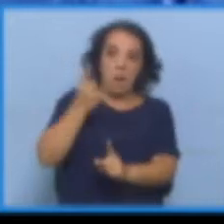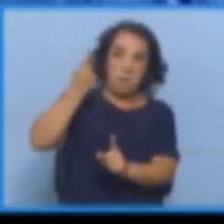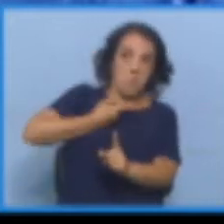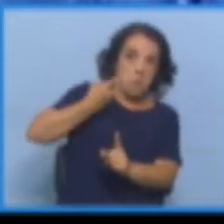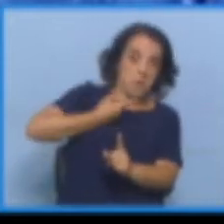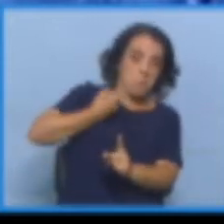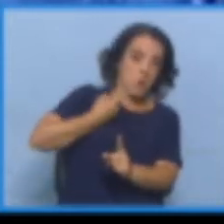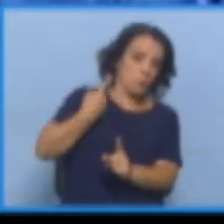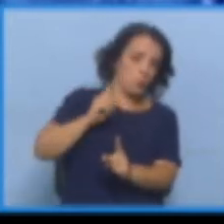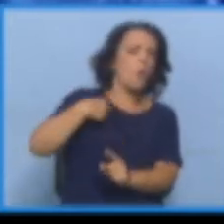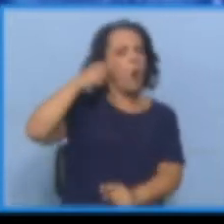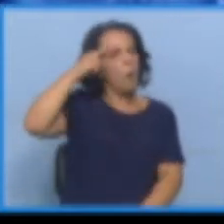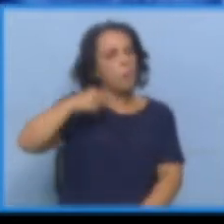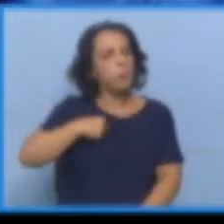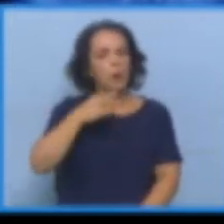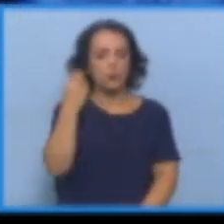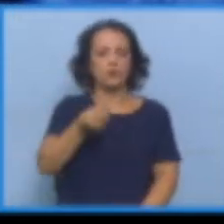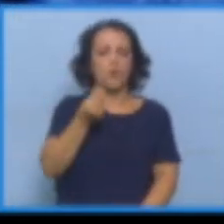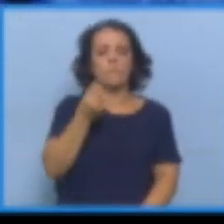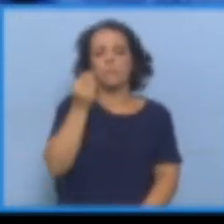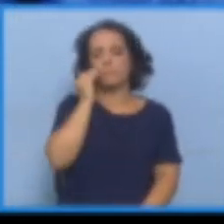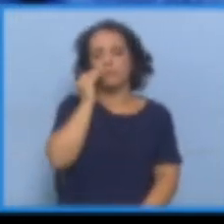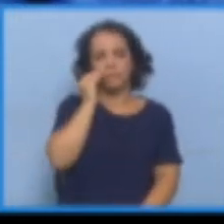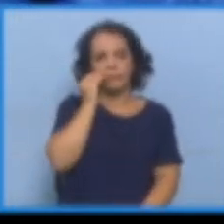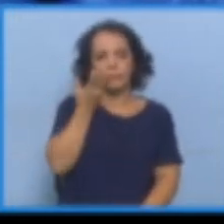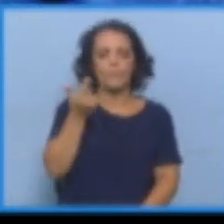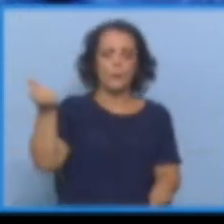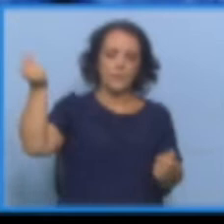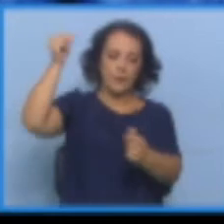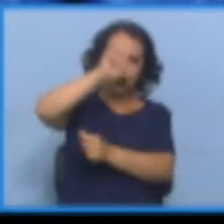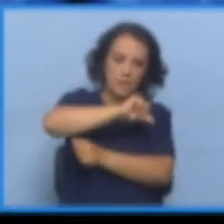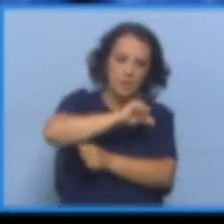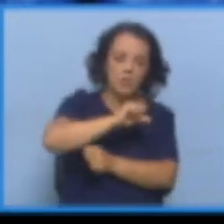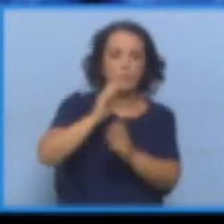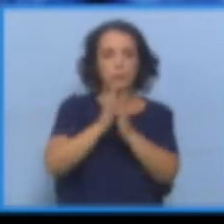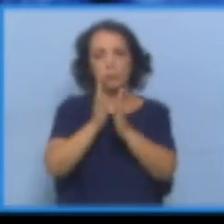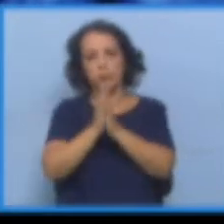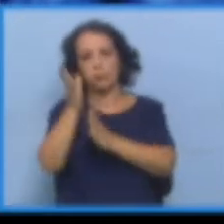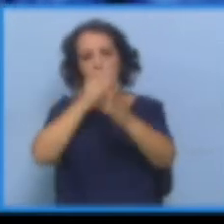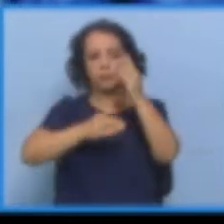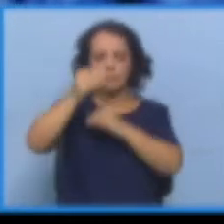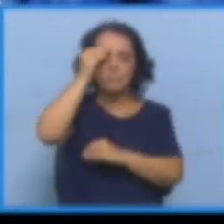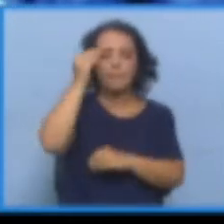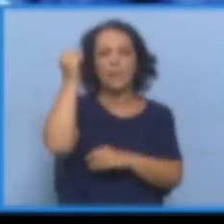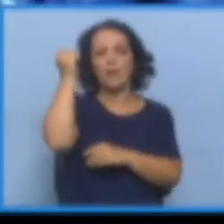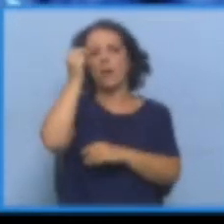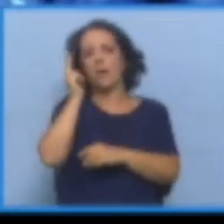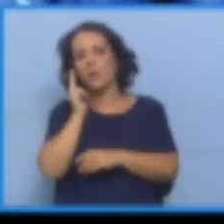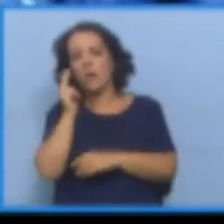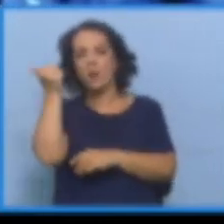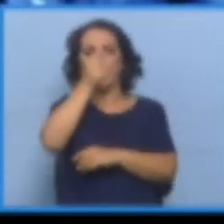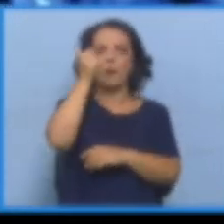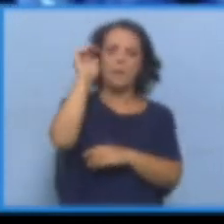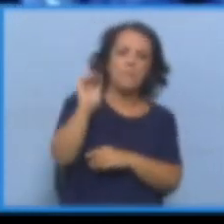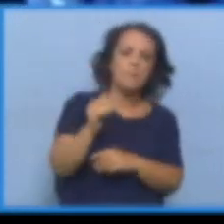não é? Nós sabemos que um jovem tem o seu percurso, o batismo, depois faz a catequese, todos os sacramentos, mas eles já procuram ir além disso,